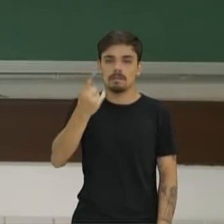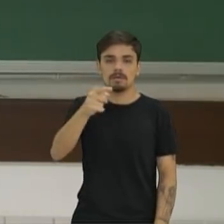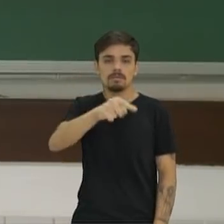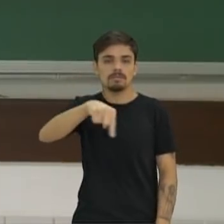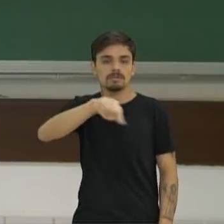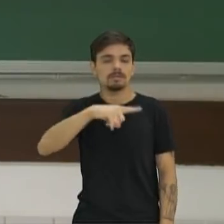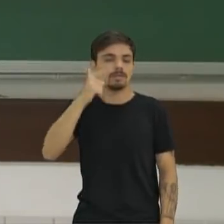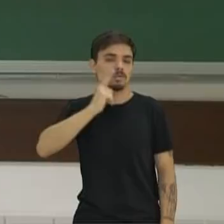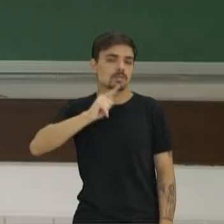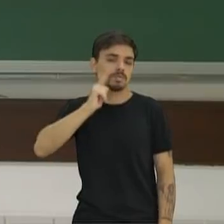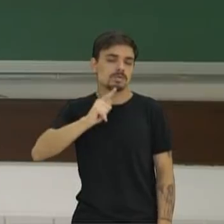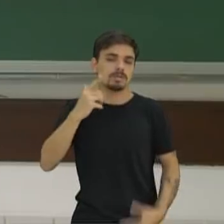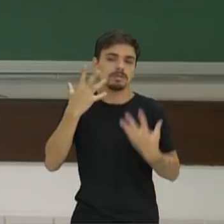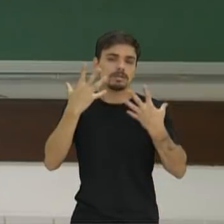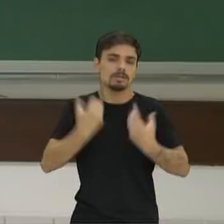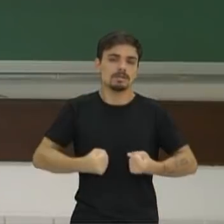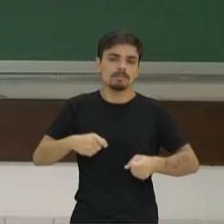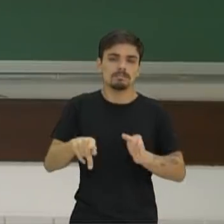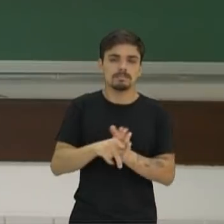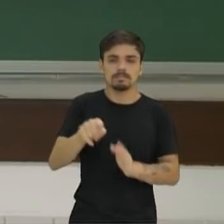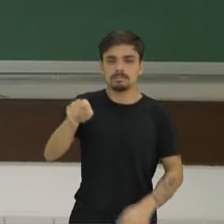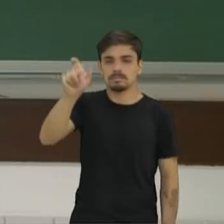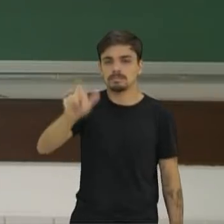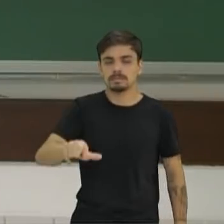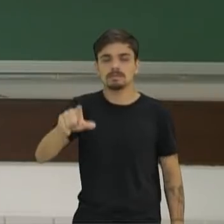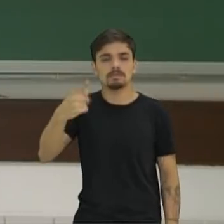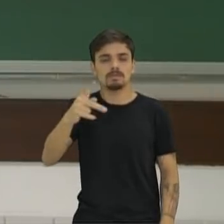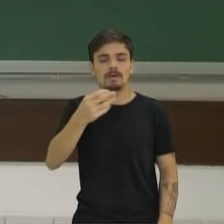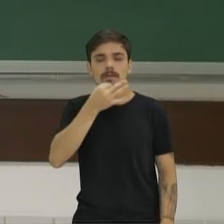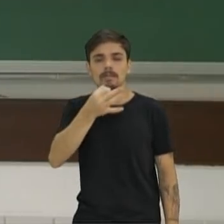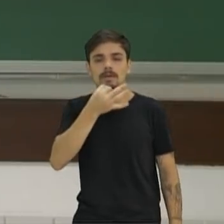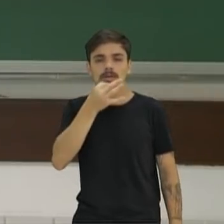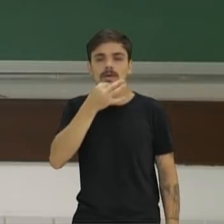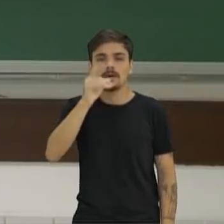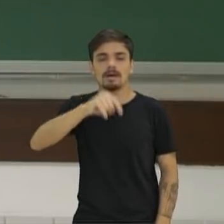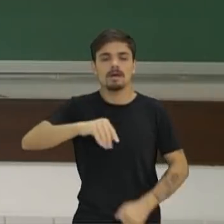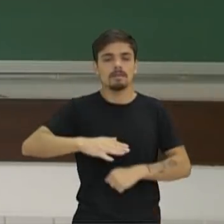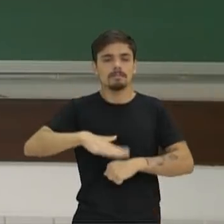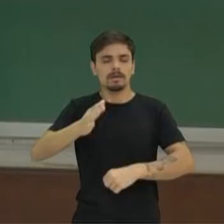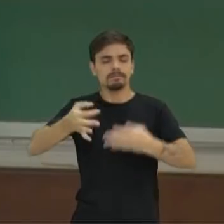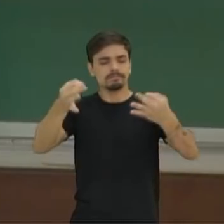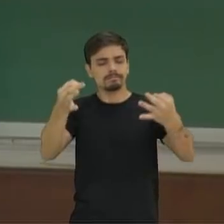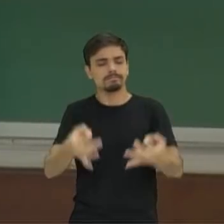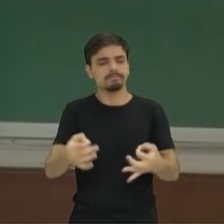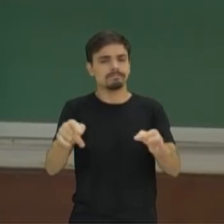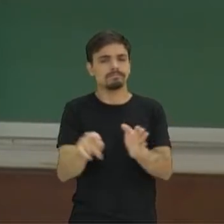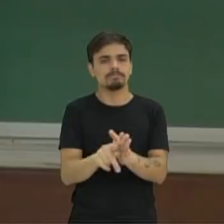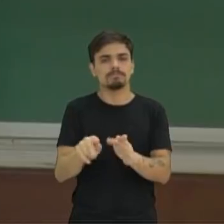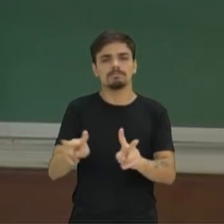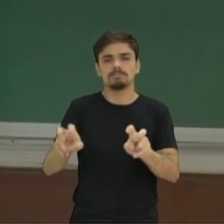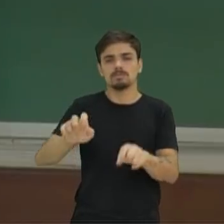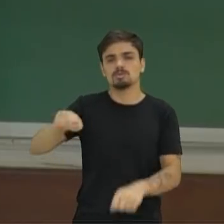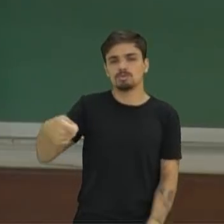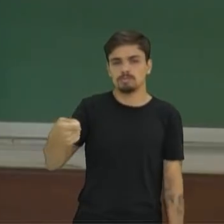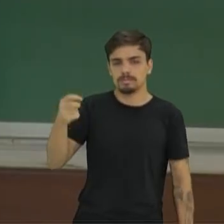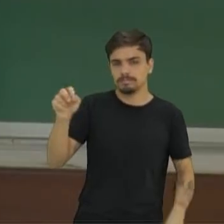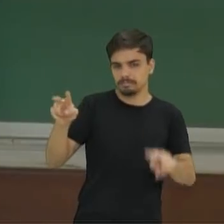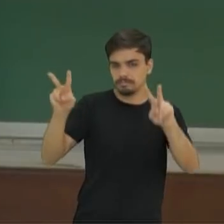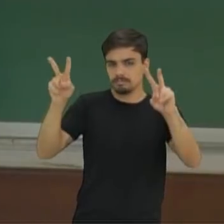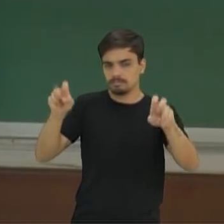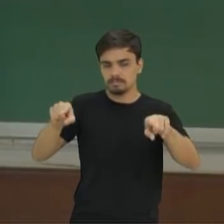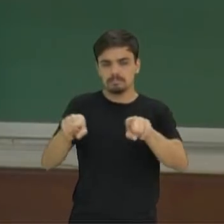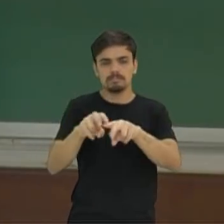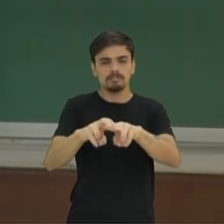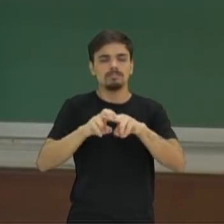você consiga convencer essa pessoa que a sua opinião seja a mais correta sobre aquele assunto. Então, por isso,